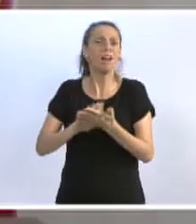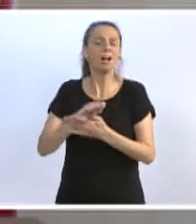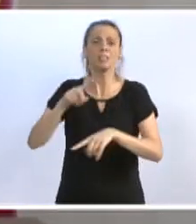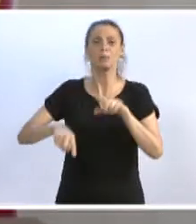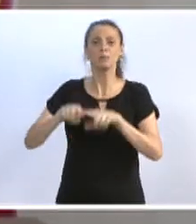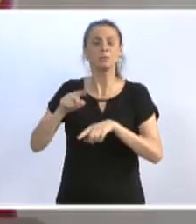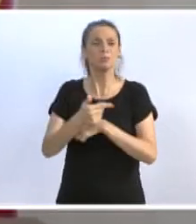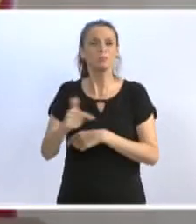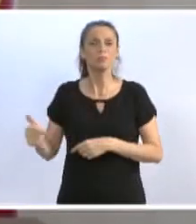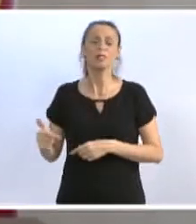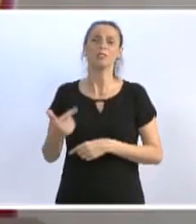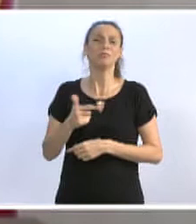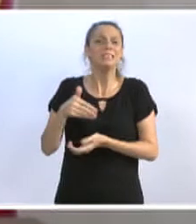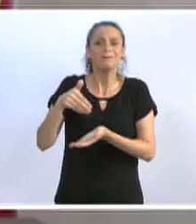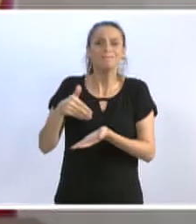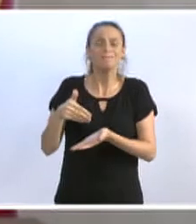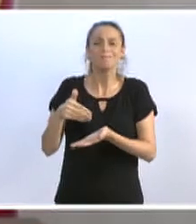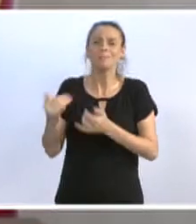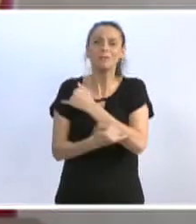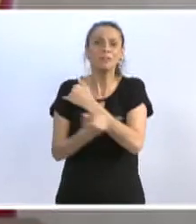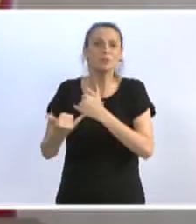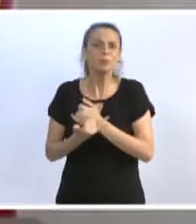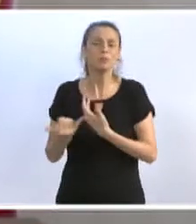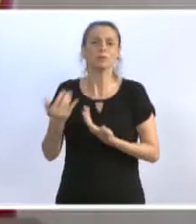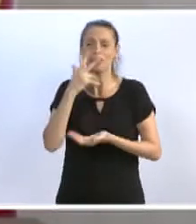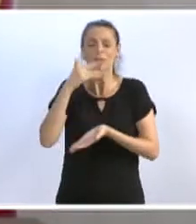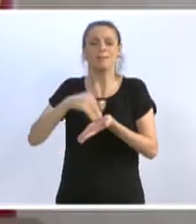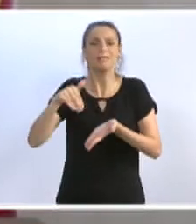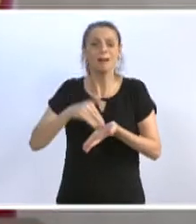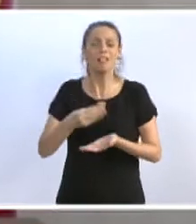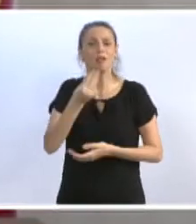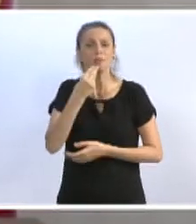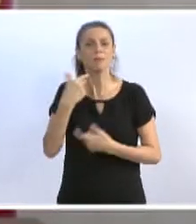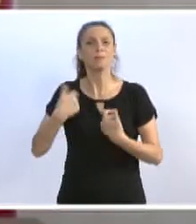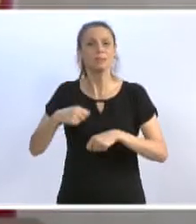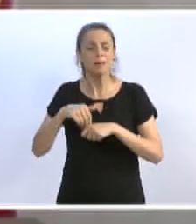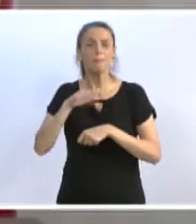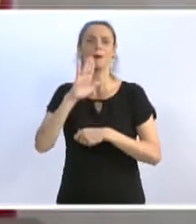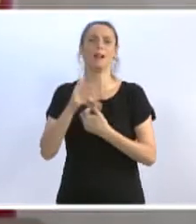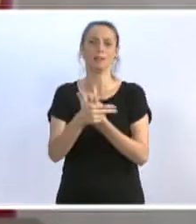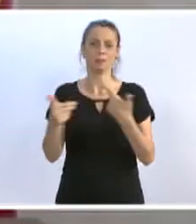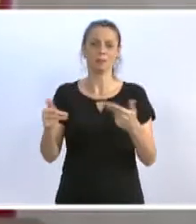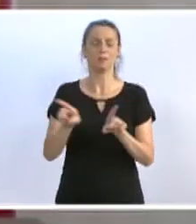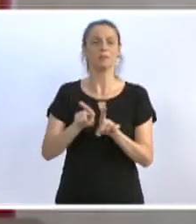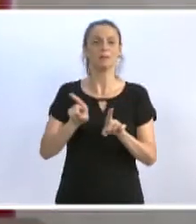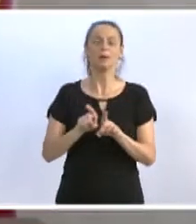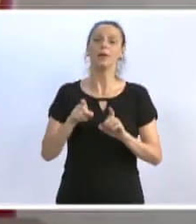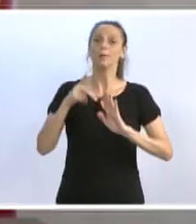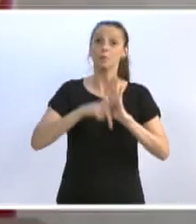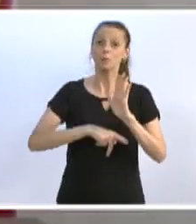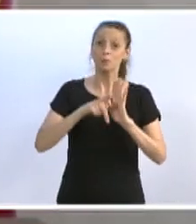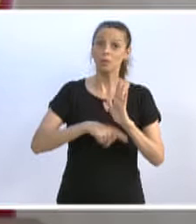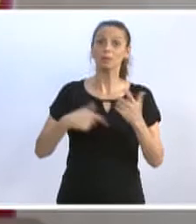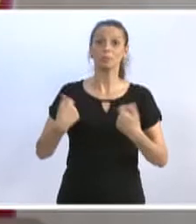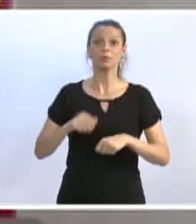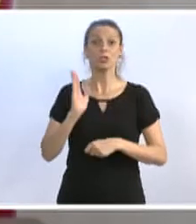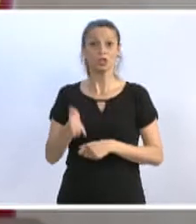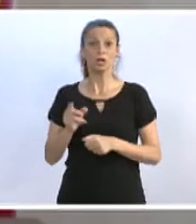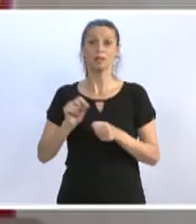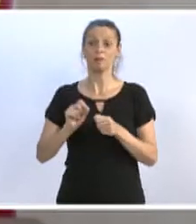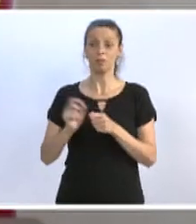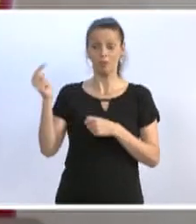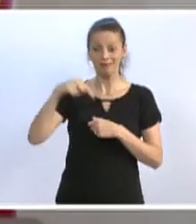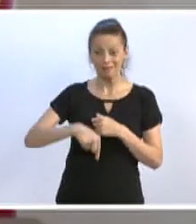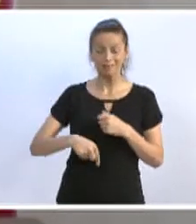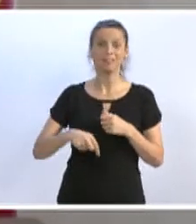estrutura necessária mínima sequer para trabalhar na secretaria nessa secretaria pendências de projetos que já deveriam ter sido trazidos esta casa também para